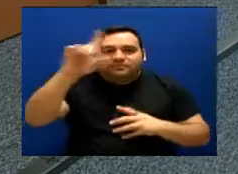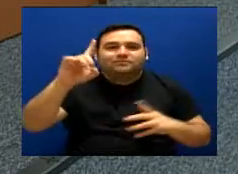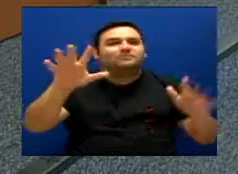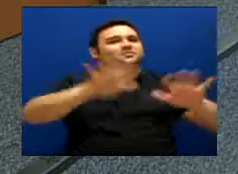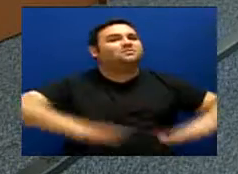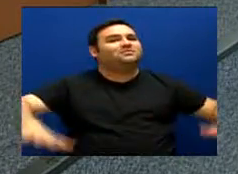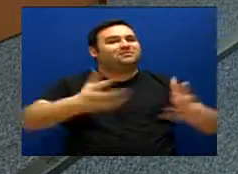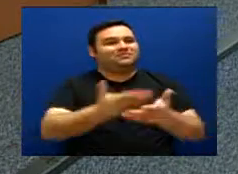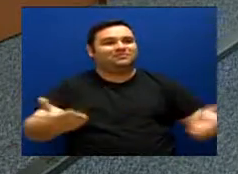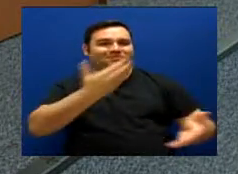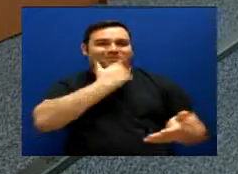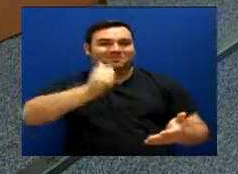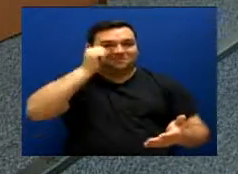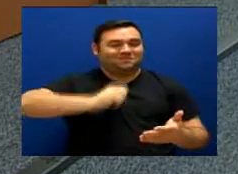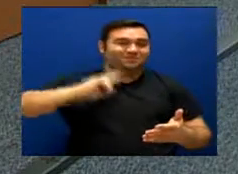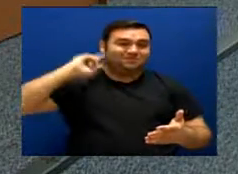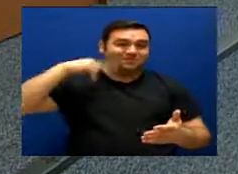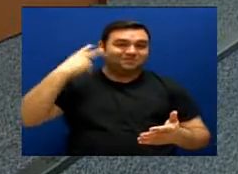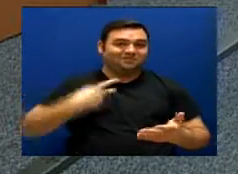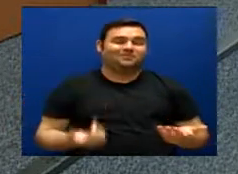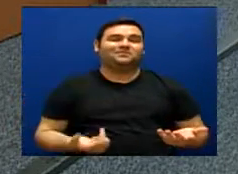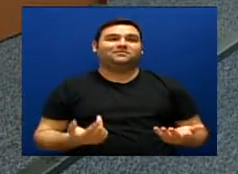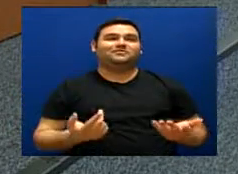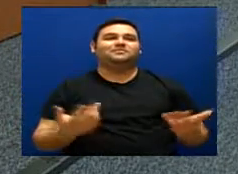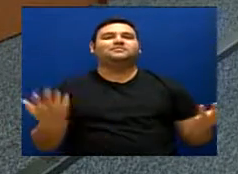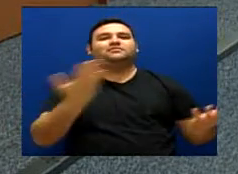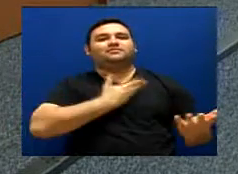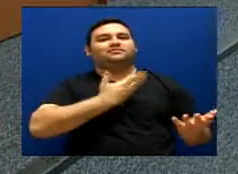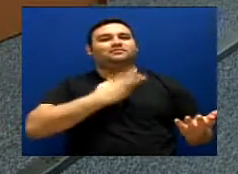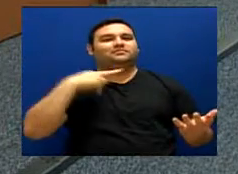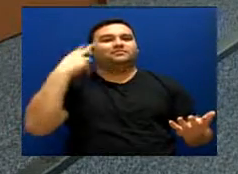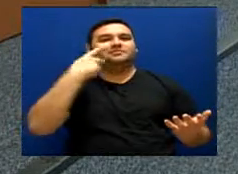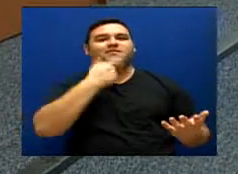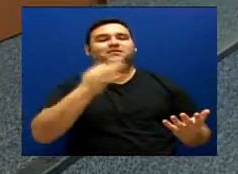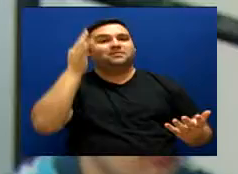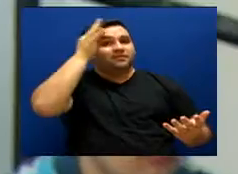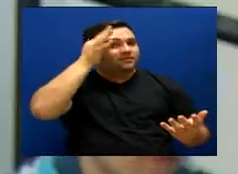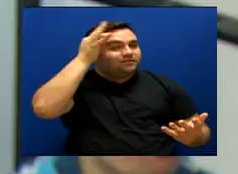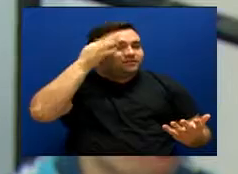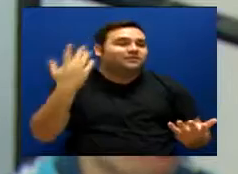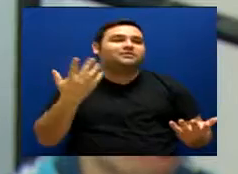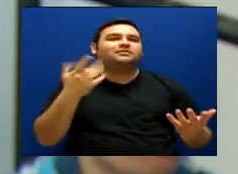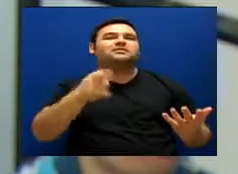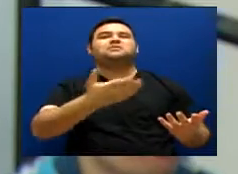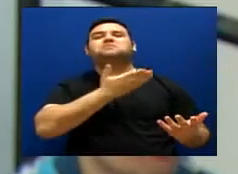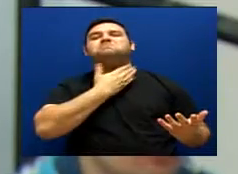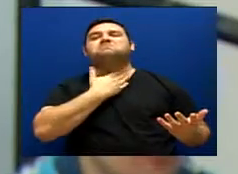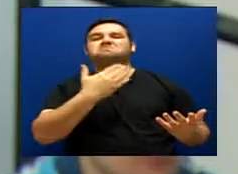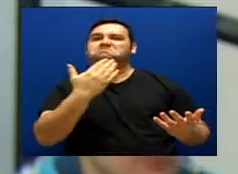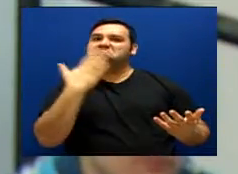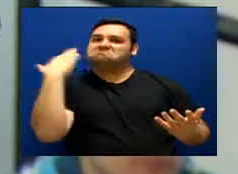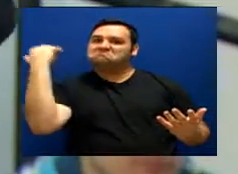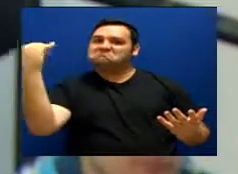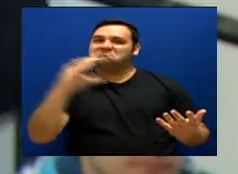Bom dia a todos e a todas, vereadores, o amigo vereador Fausto Pérez, a grande voz do SIC.